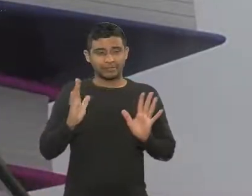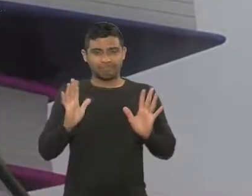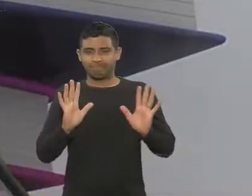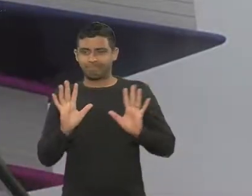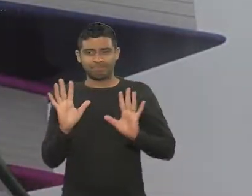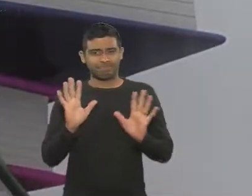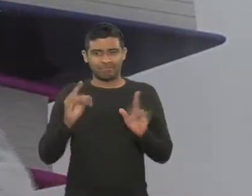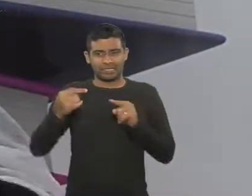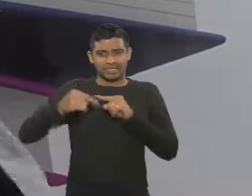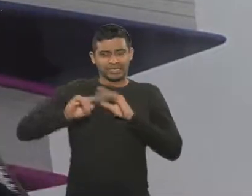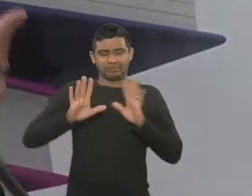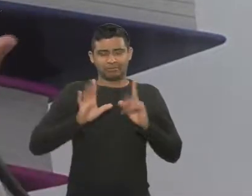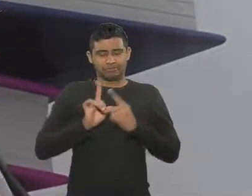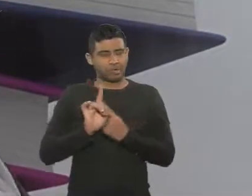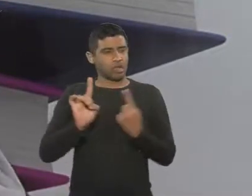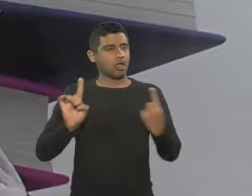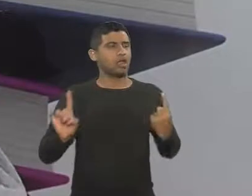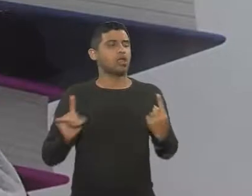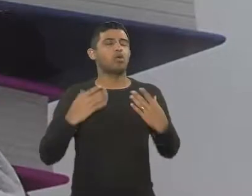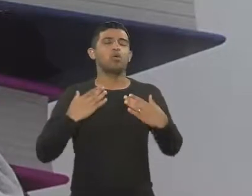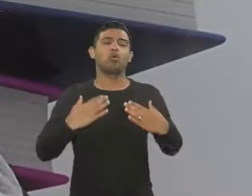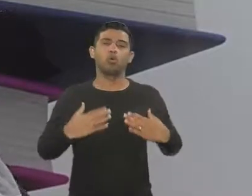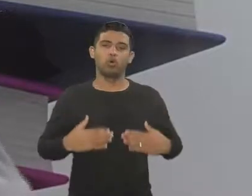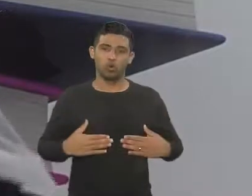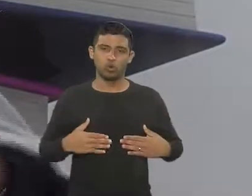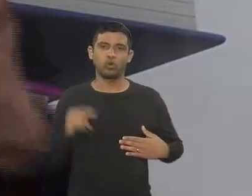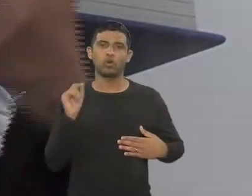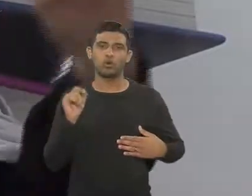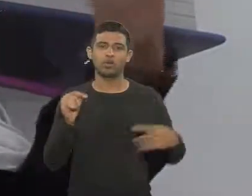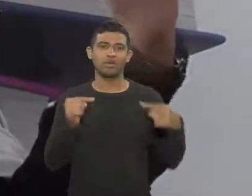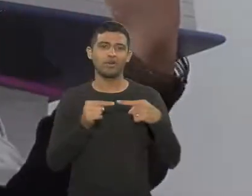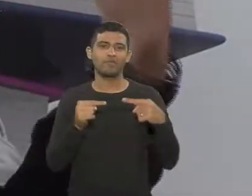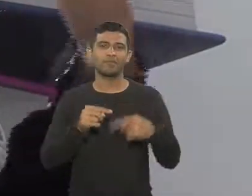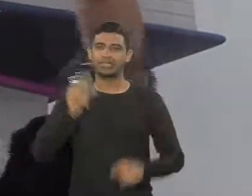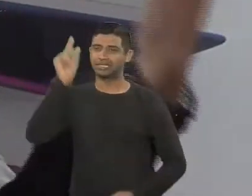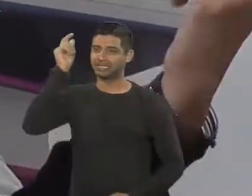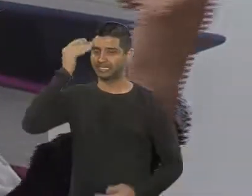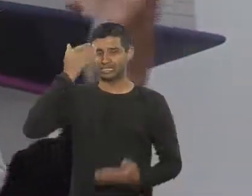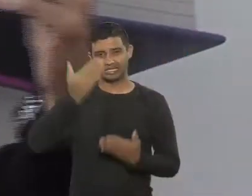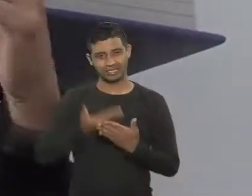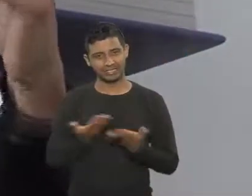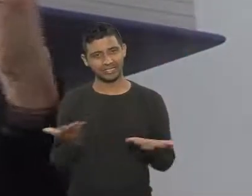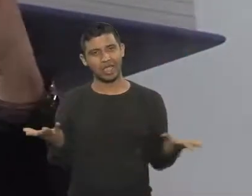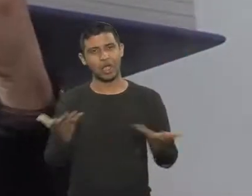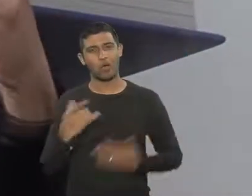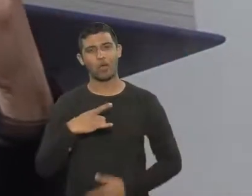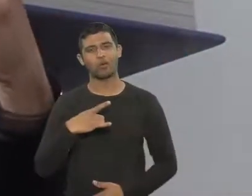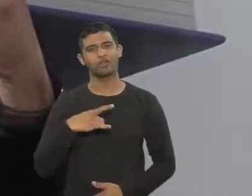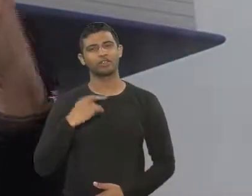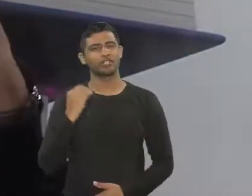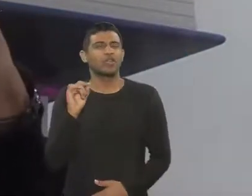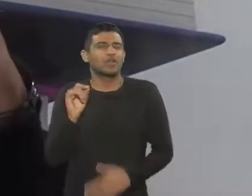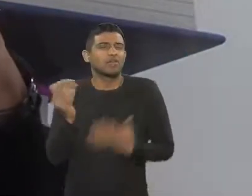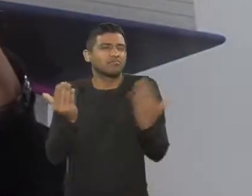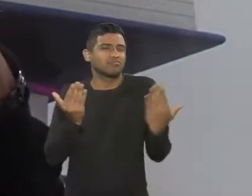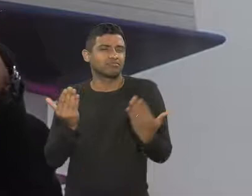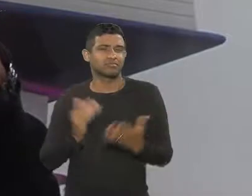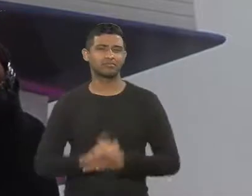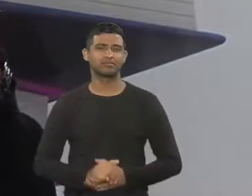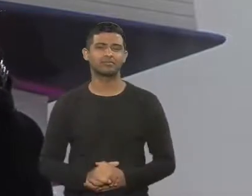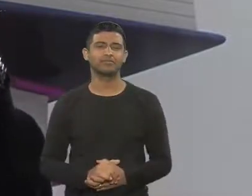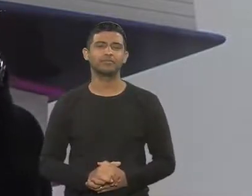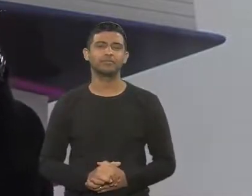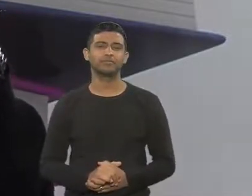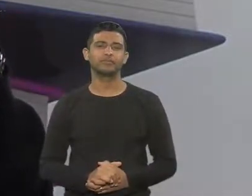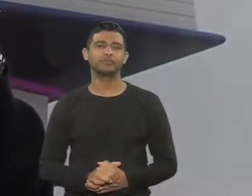conforto. Sim. Né? Qual é o nosso lugar de conforto? São as crenças antigas. Então, a gente tem hoje um paradoxo que, assim, a